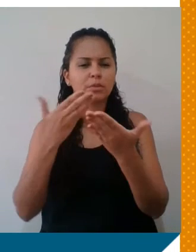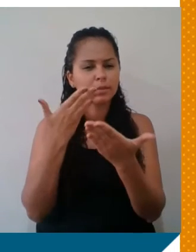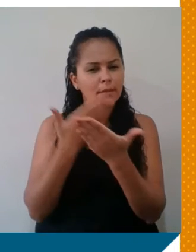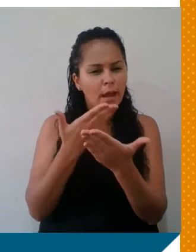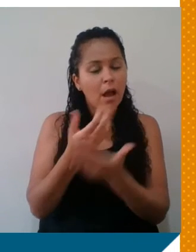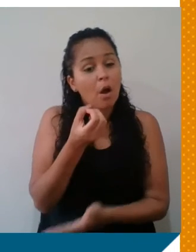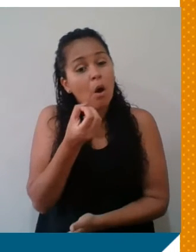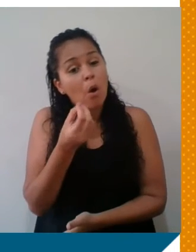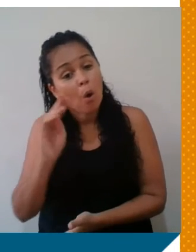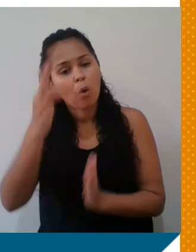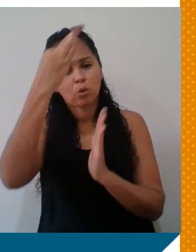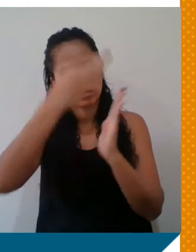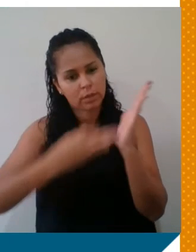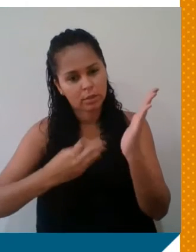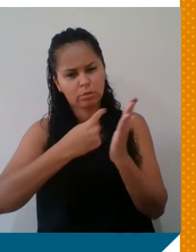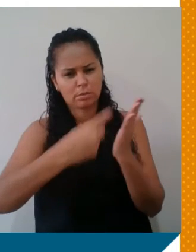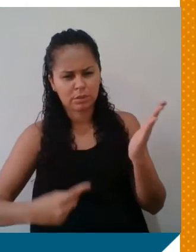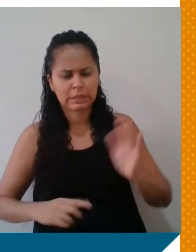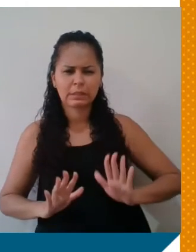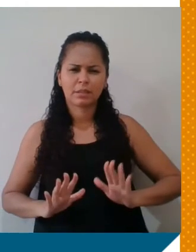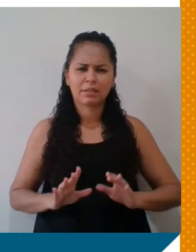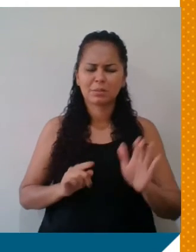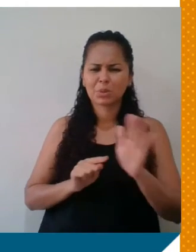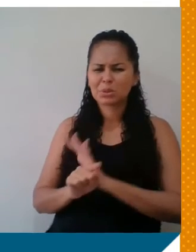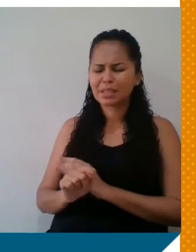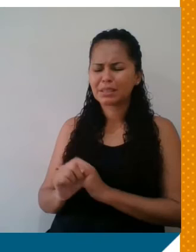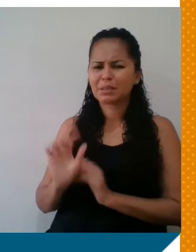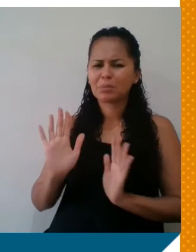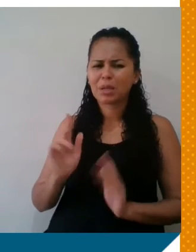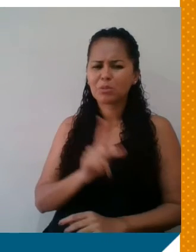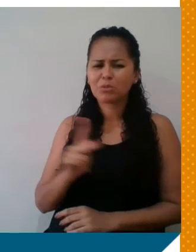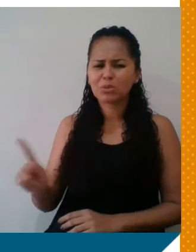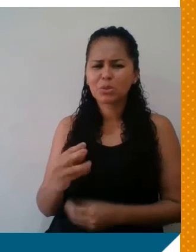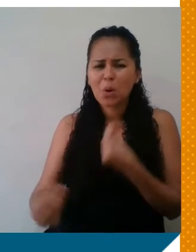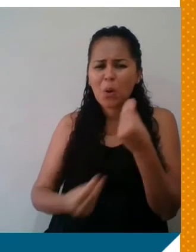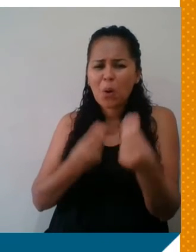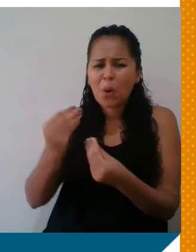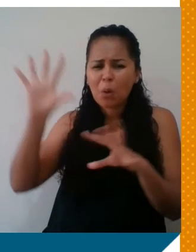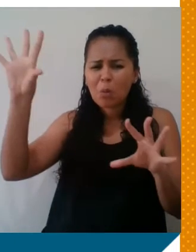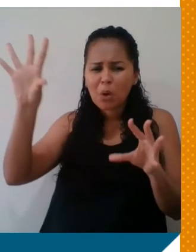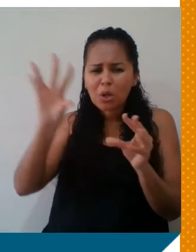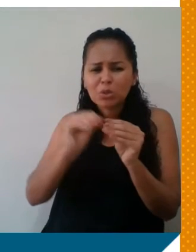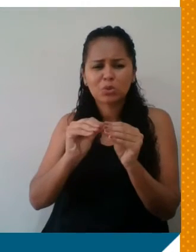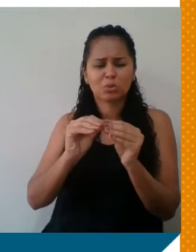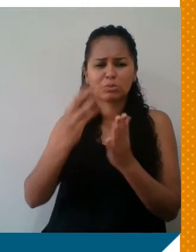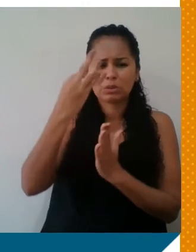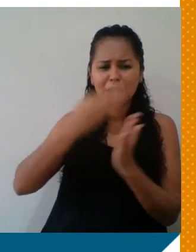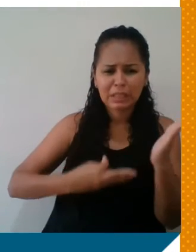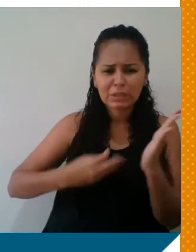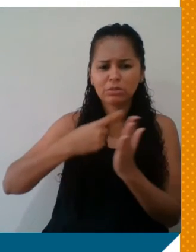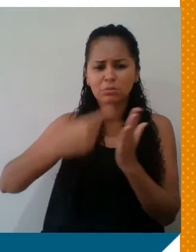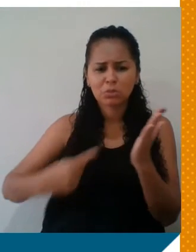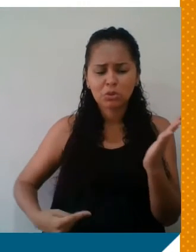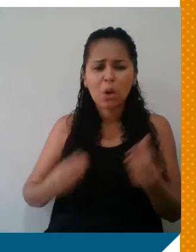ou dos textos da apostila. E aí você deve estar se perguntando: professor, como eu faço um resumo dos textos